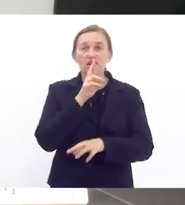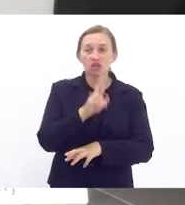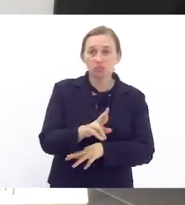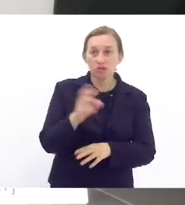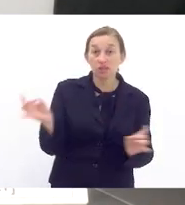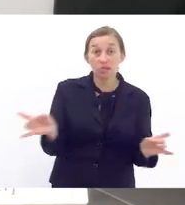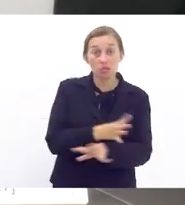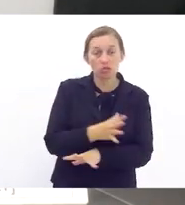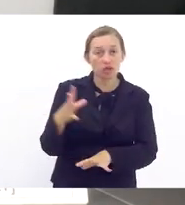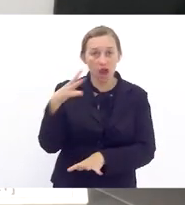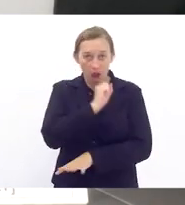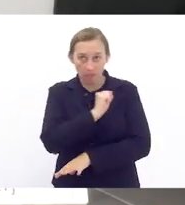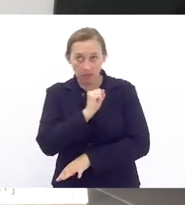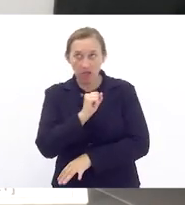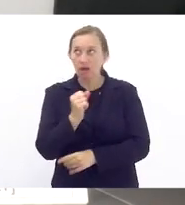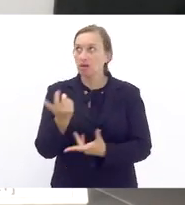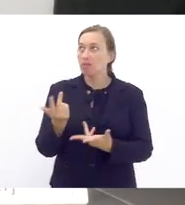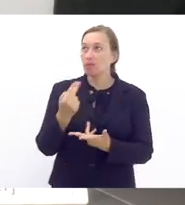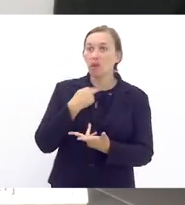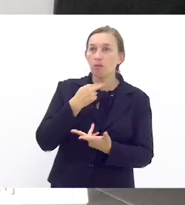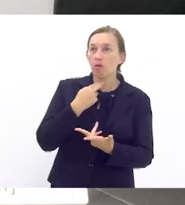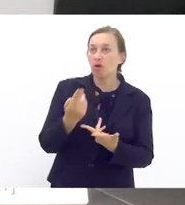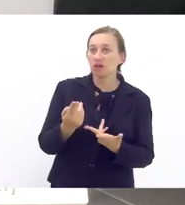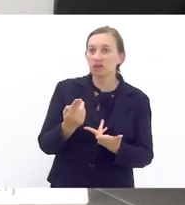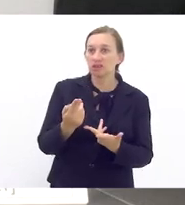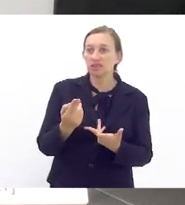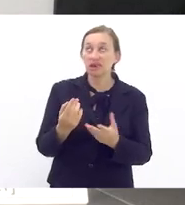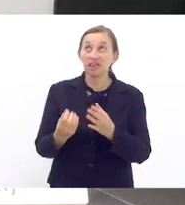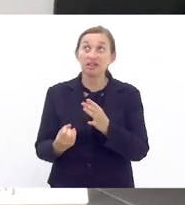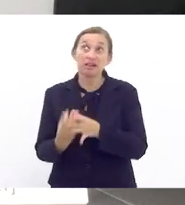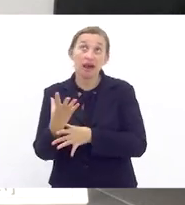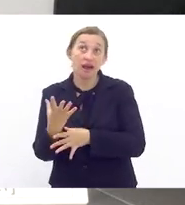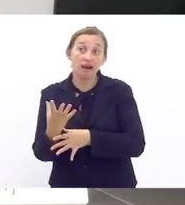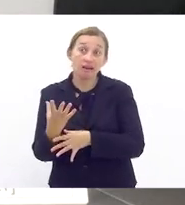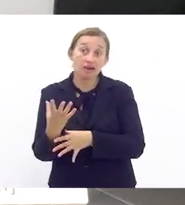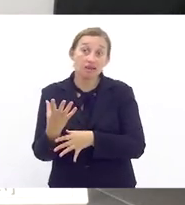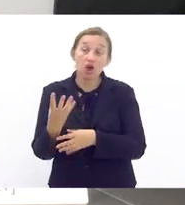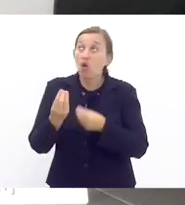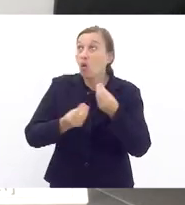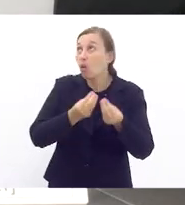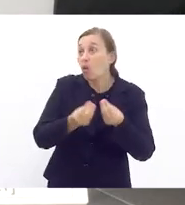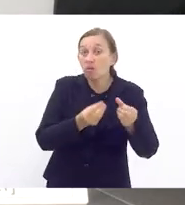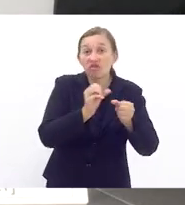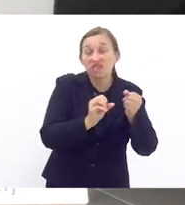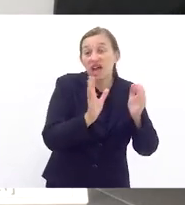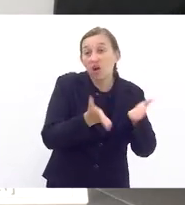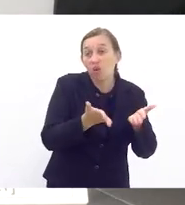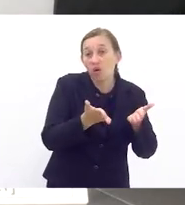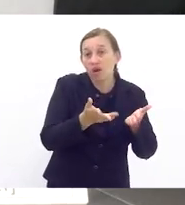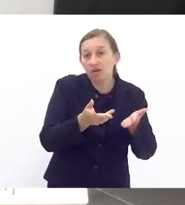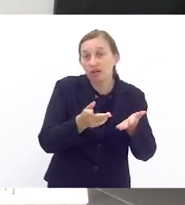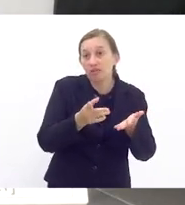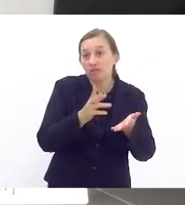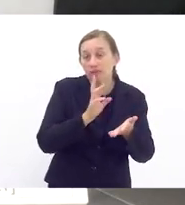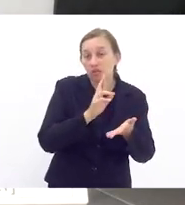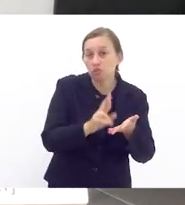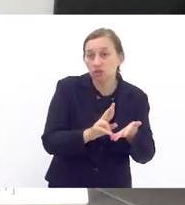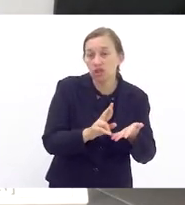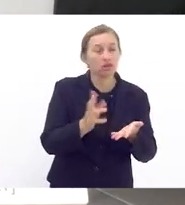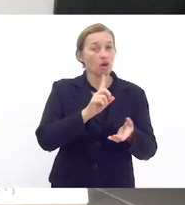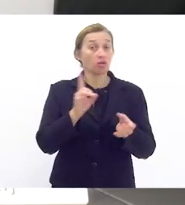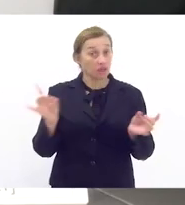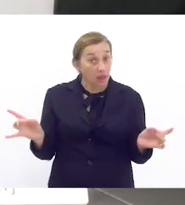ser pronta. Ela não tem que ser criada, né, como é que eu vou fazer agora para atender? Não, tem que ser tá